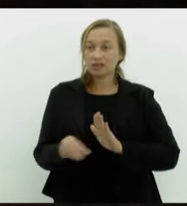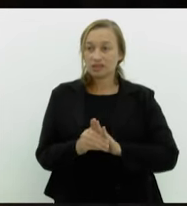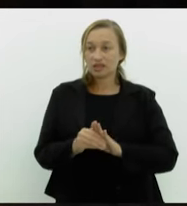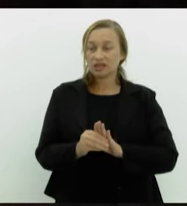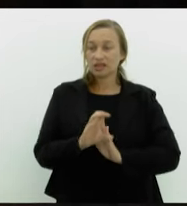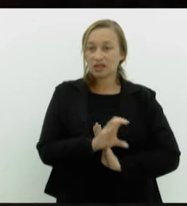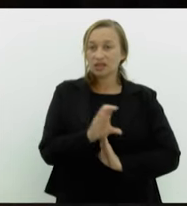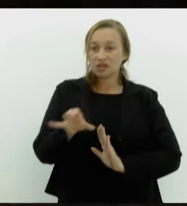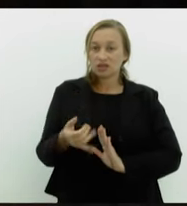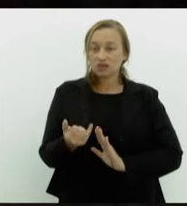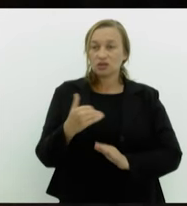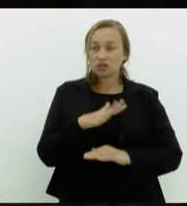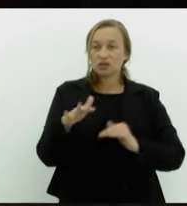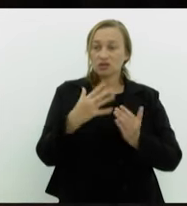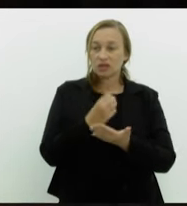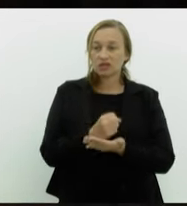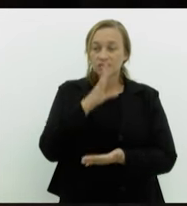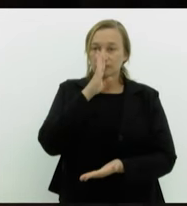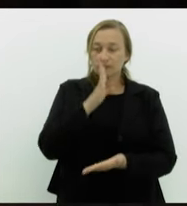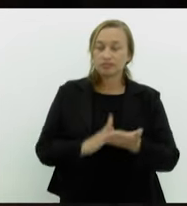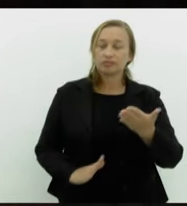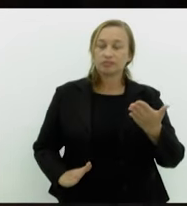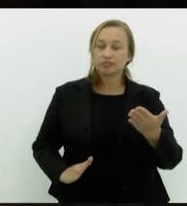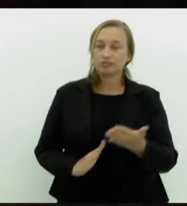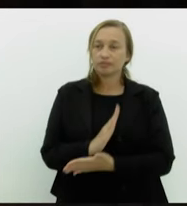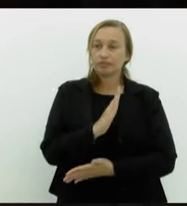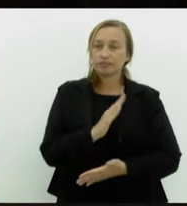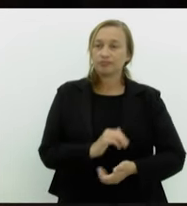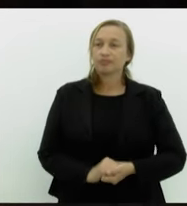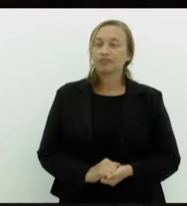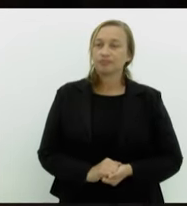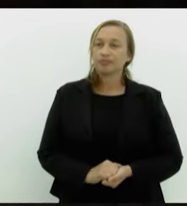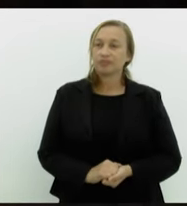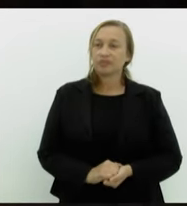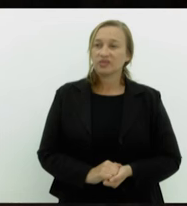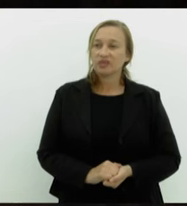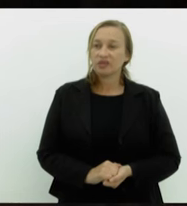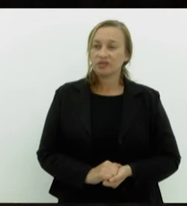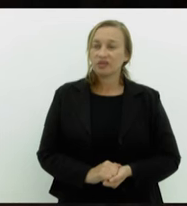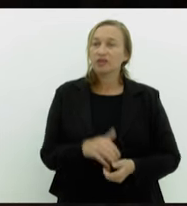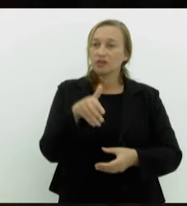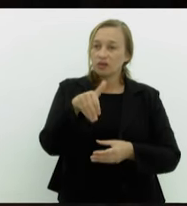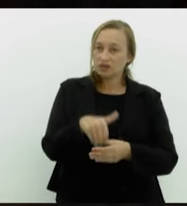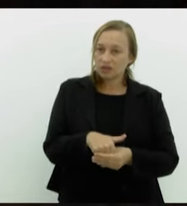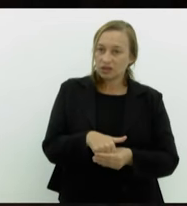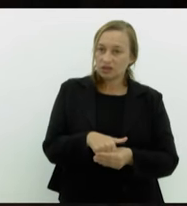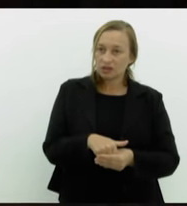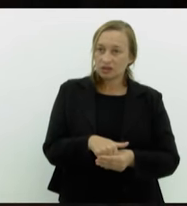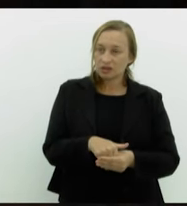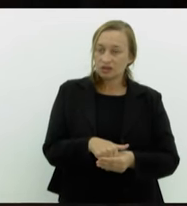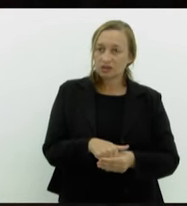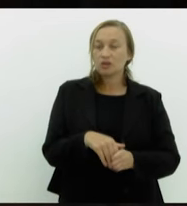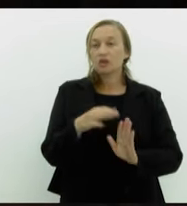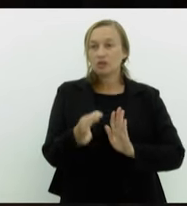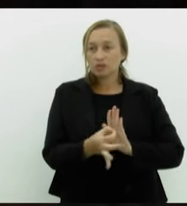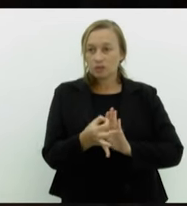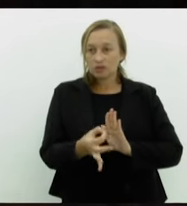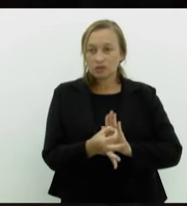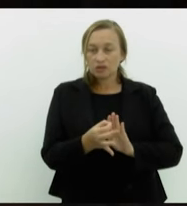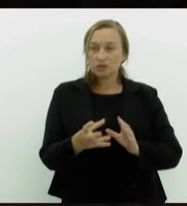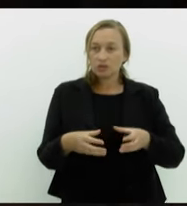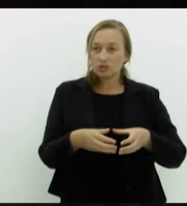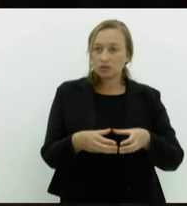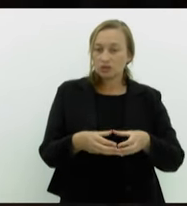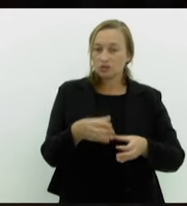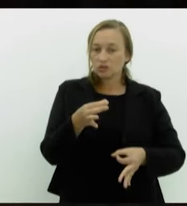CCJ, são os que aprovam, permaneçam como estão, aprovado. Em votação, o parecer da